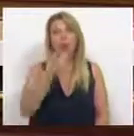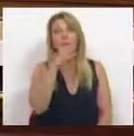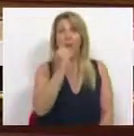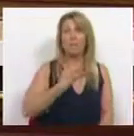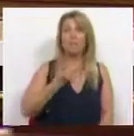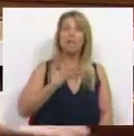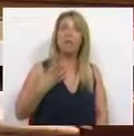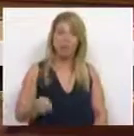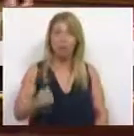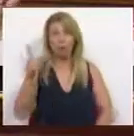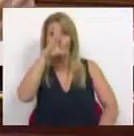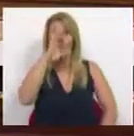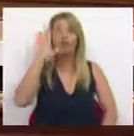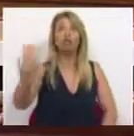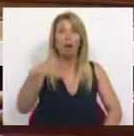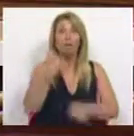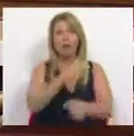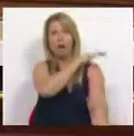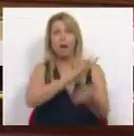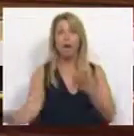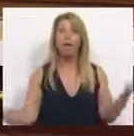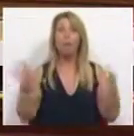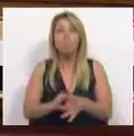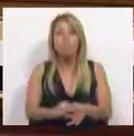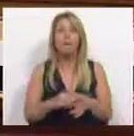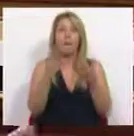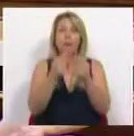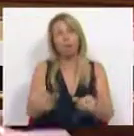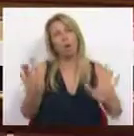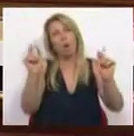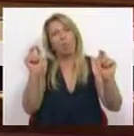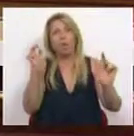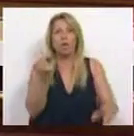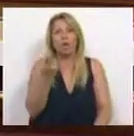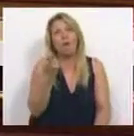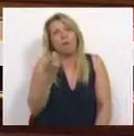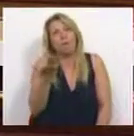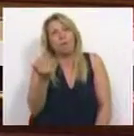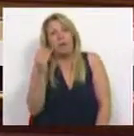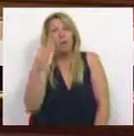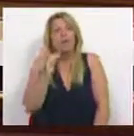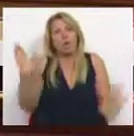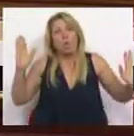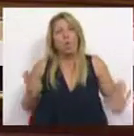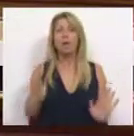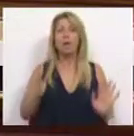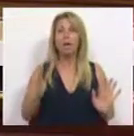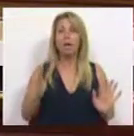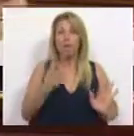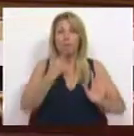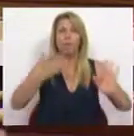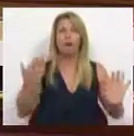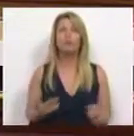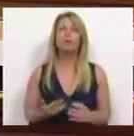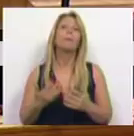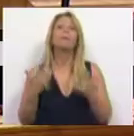fizeram rigorosamente nada sobre a matéria, que já é um bocadinho de descaramento a mais. Permita-me que lhe diga. Bem, para terminar, Sr. Presidente, eu quero agradecer todas